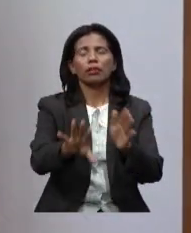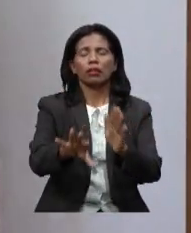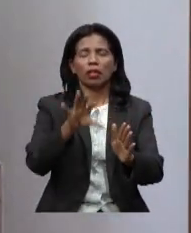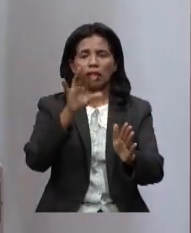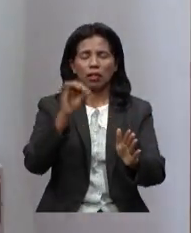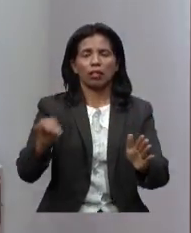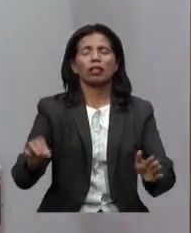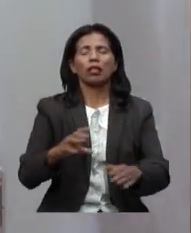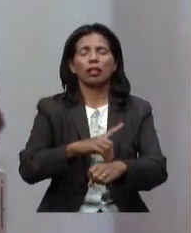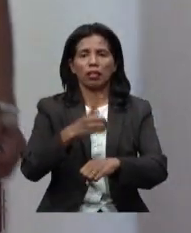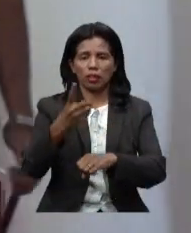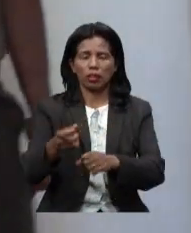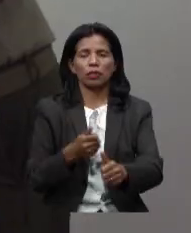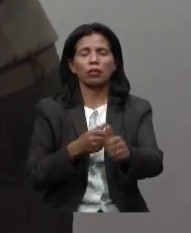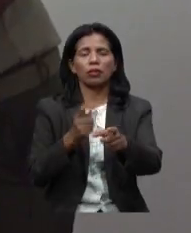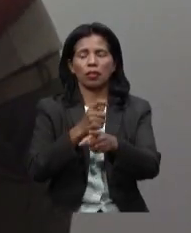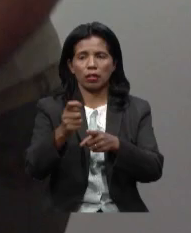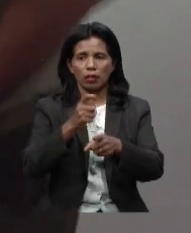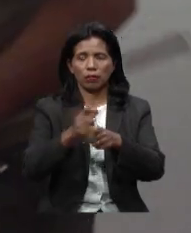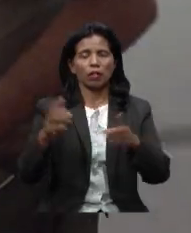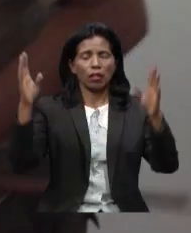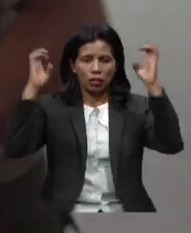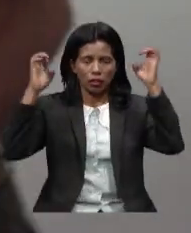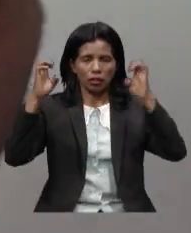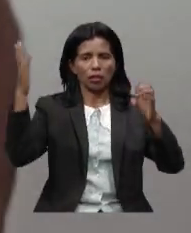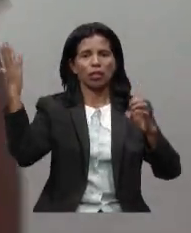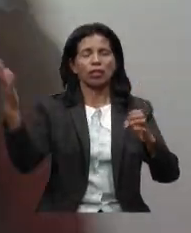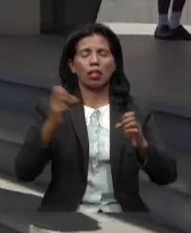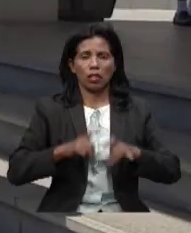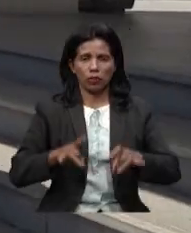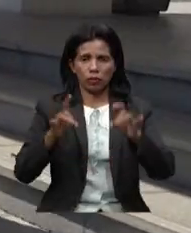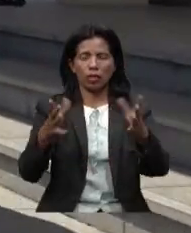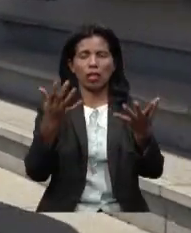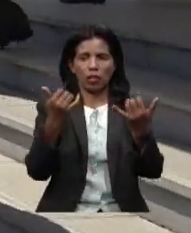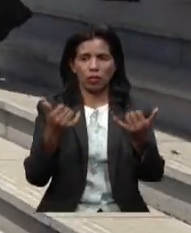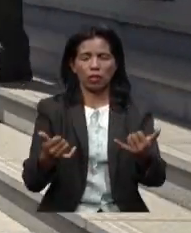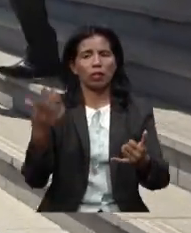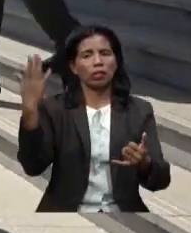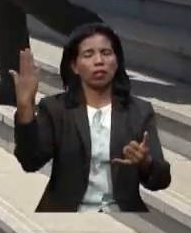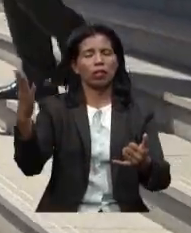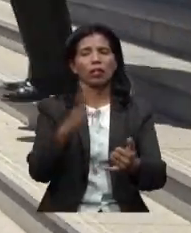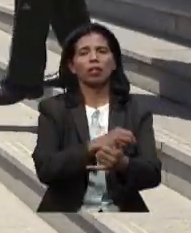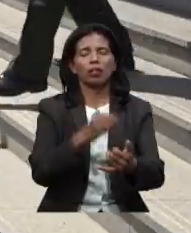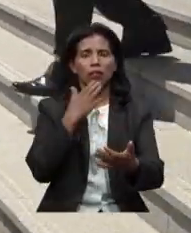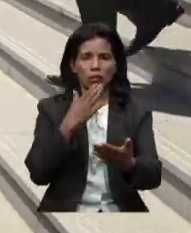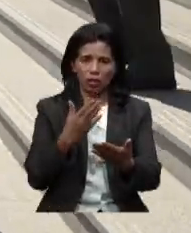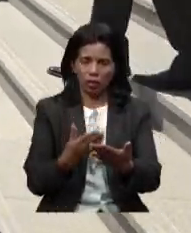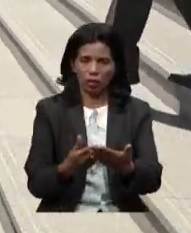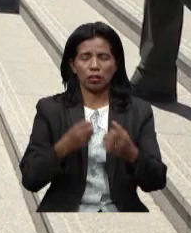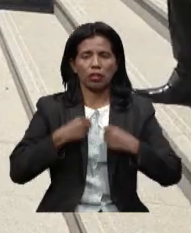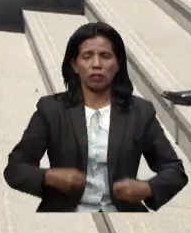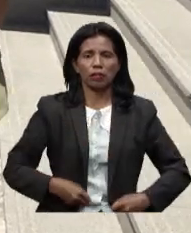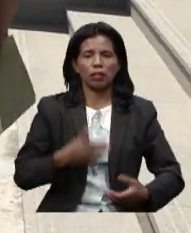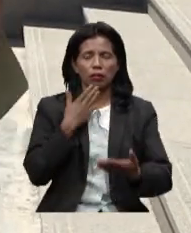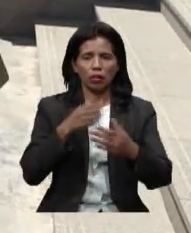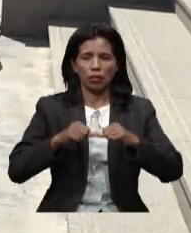acidente, bain hira tuir treinamento exercício militar i Australia, dau daung ne i ona fase recuperação, depois se